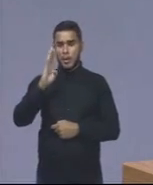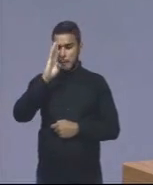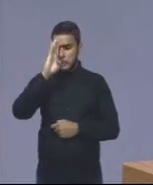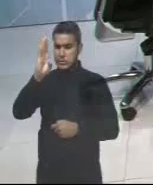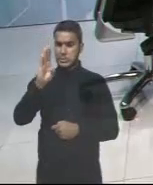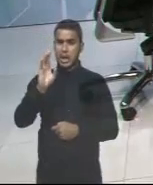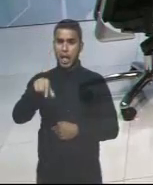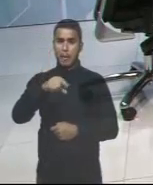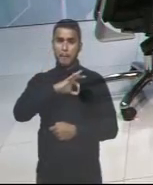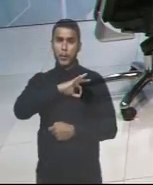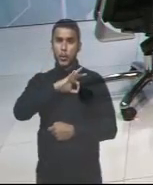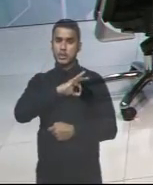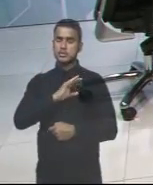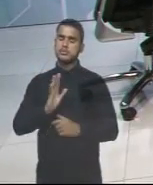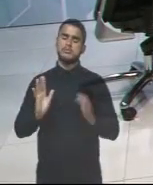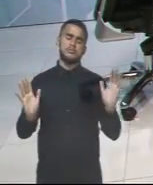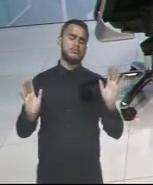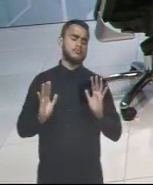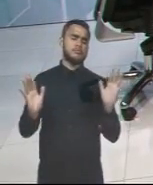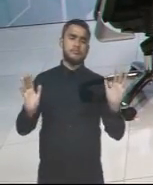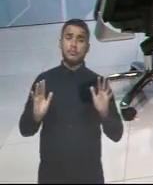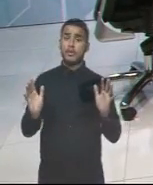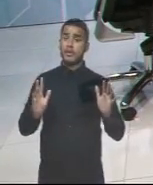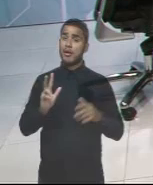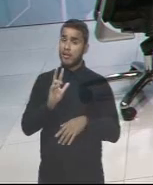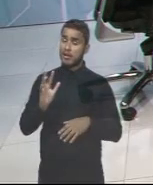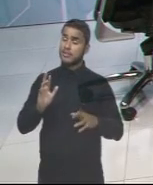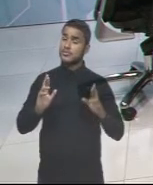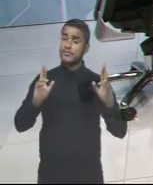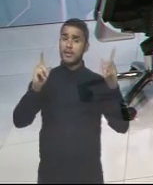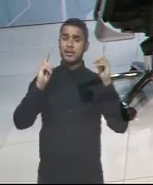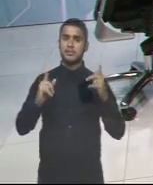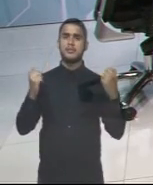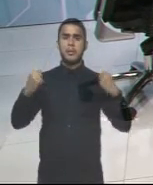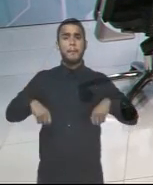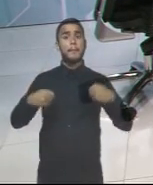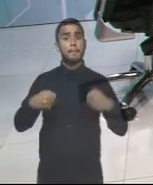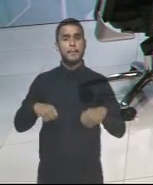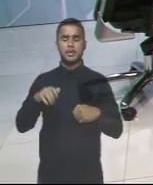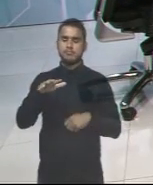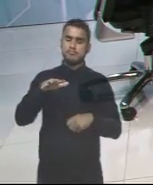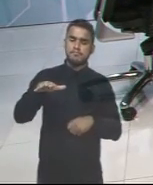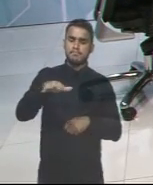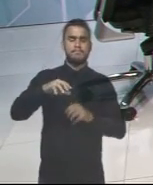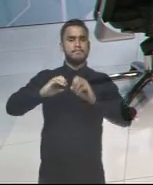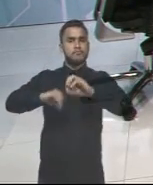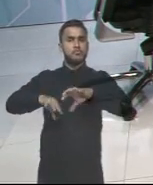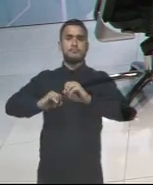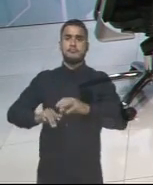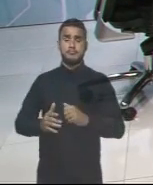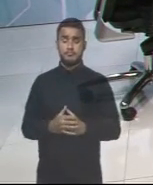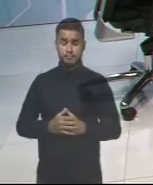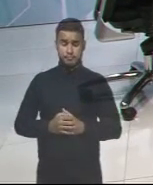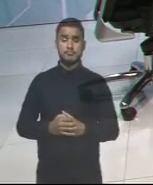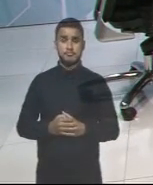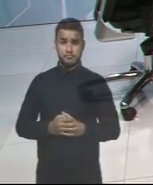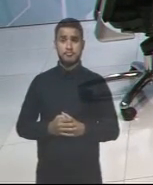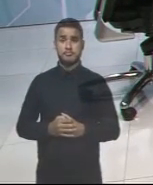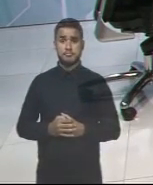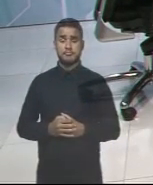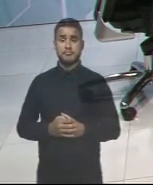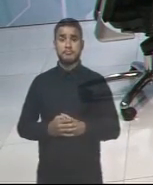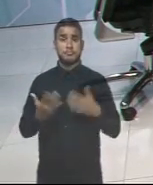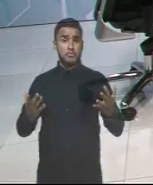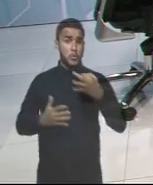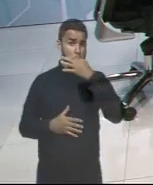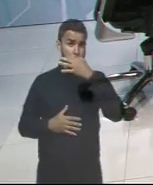policial. Ele vai muito além disso. E muito antes disso, e muito além disso. Então, eu acho que